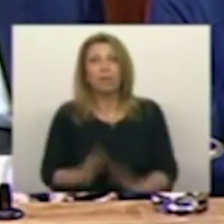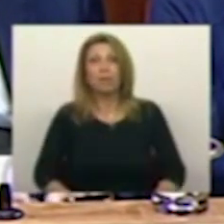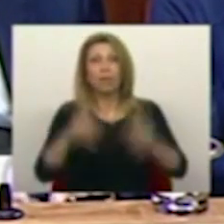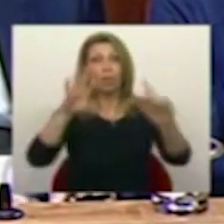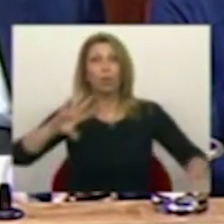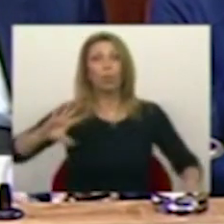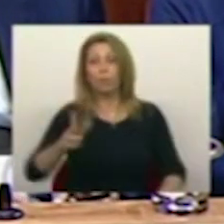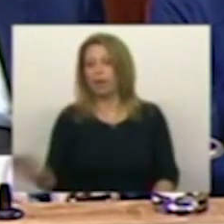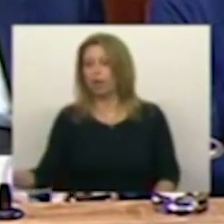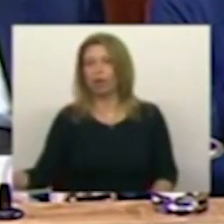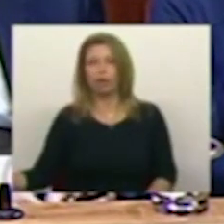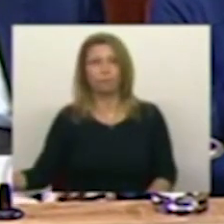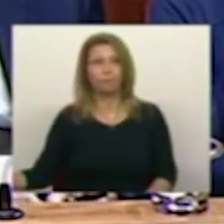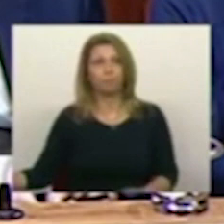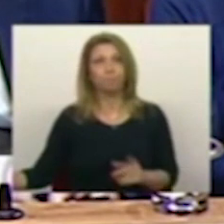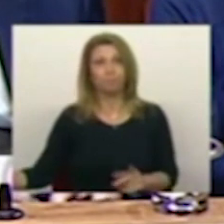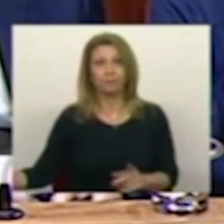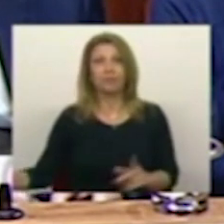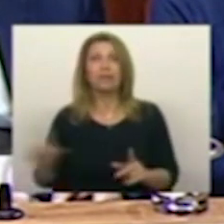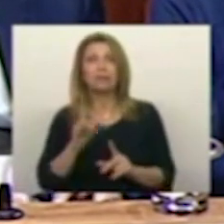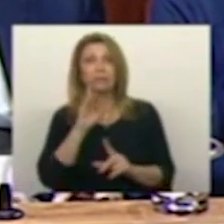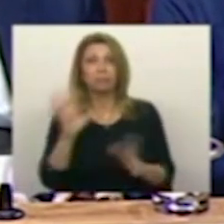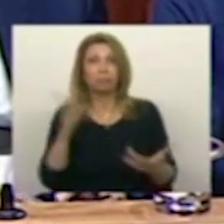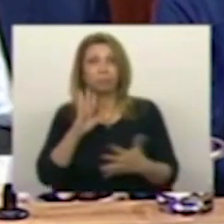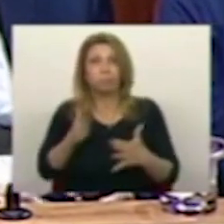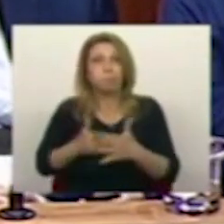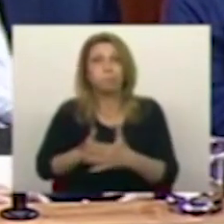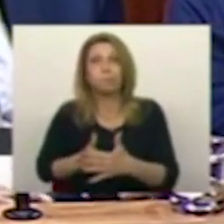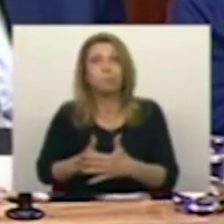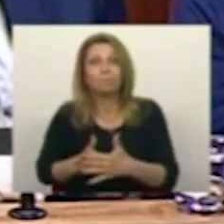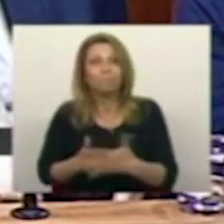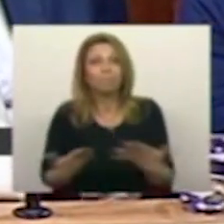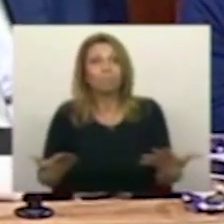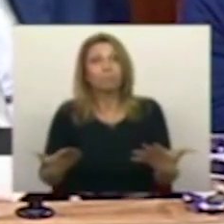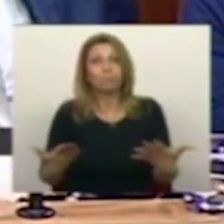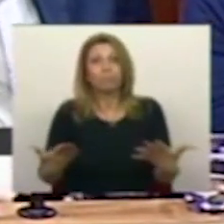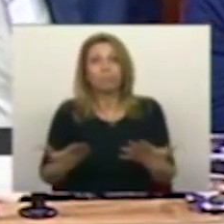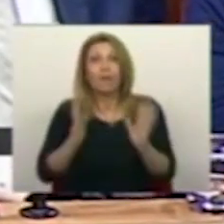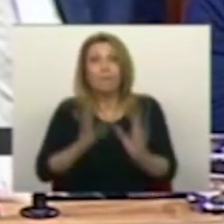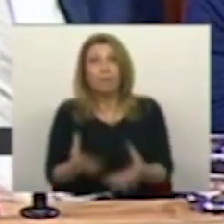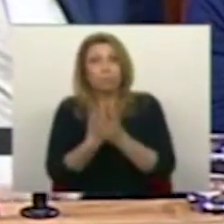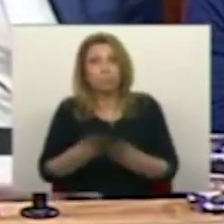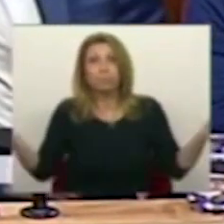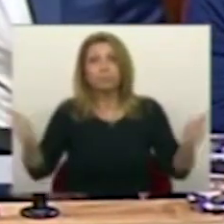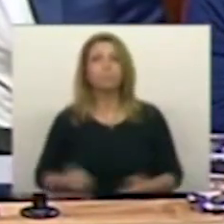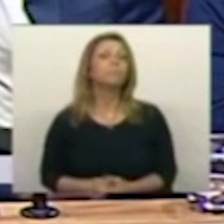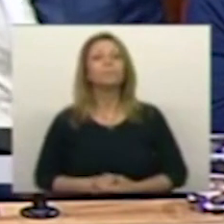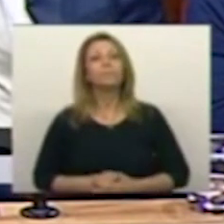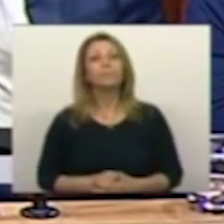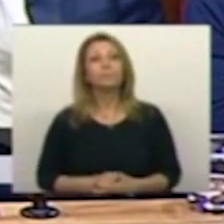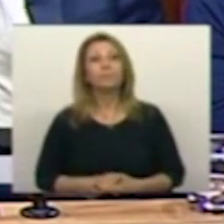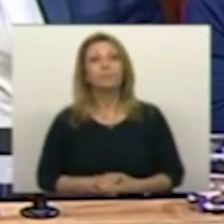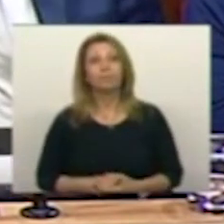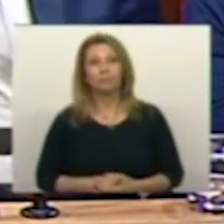país. E esse constrangimento é um constrangimento que tem que ser ultrapassado.